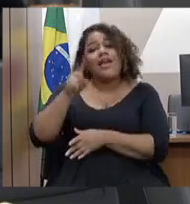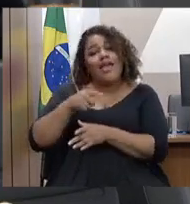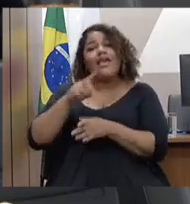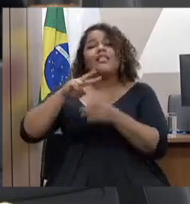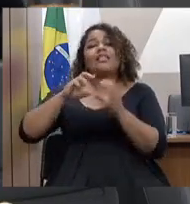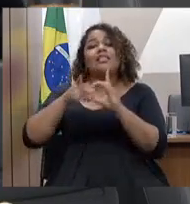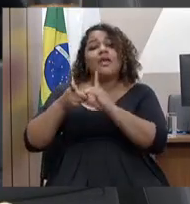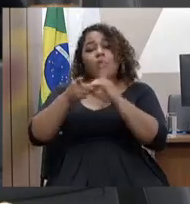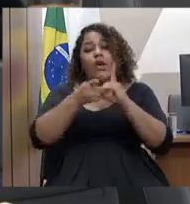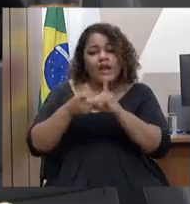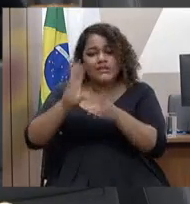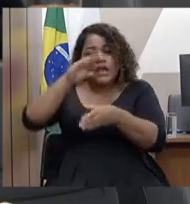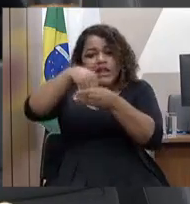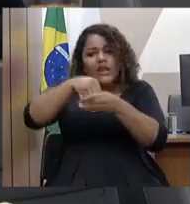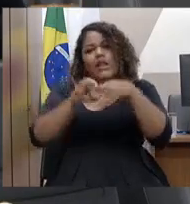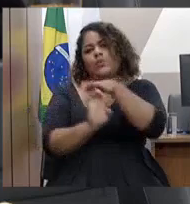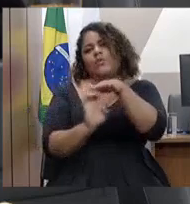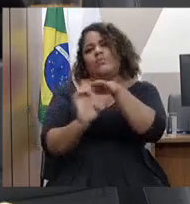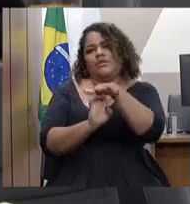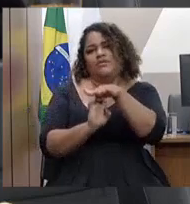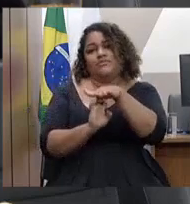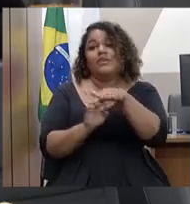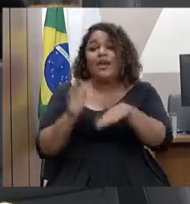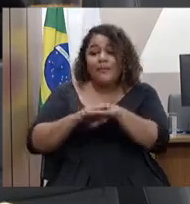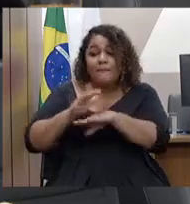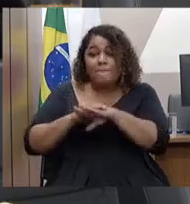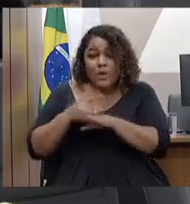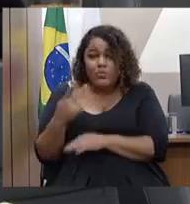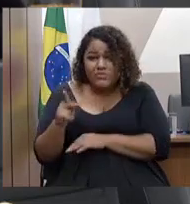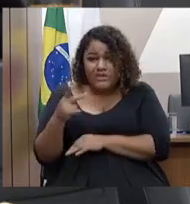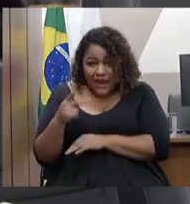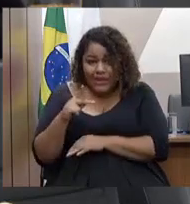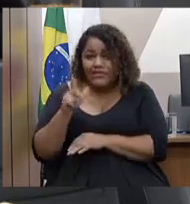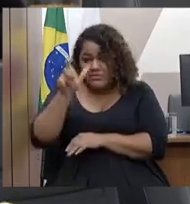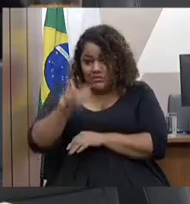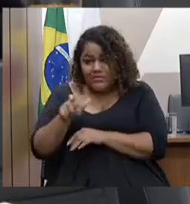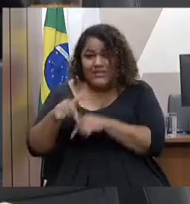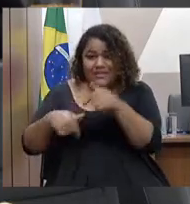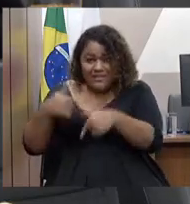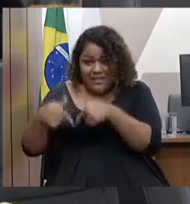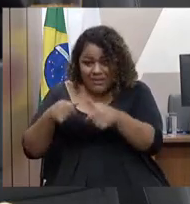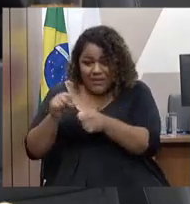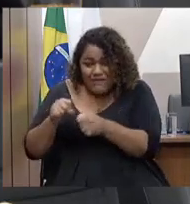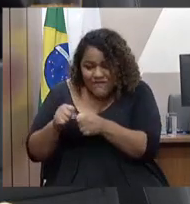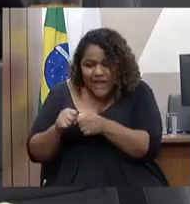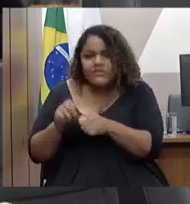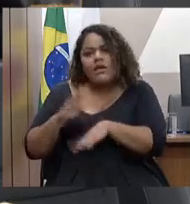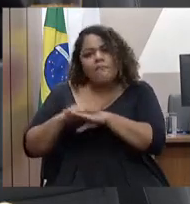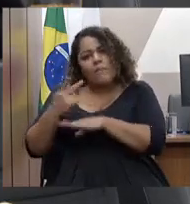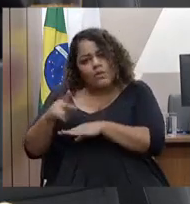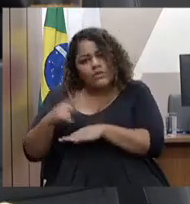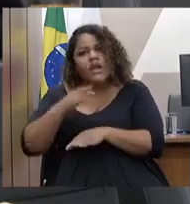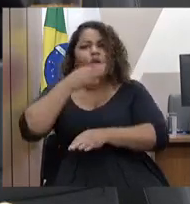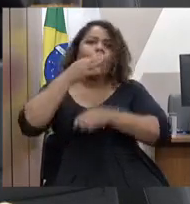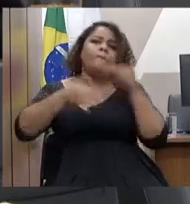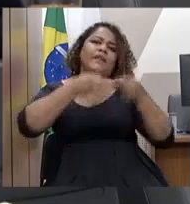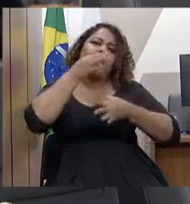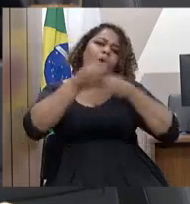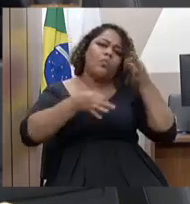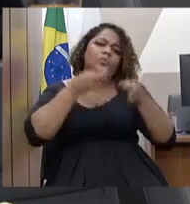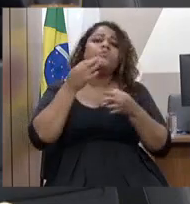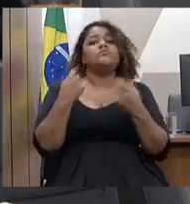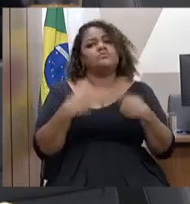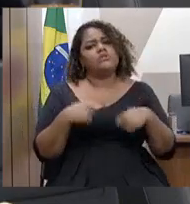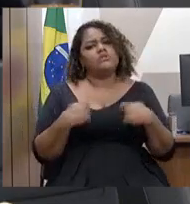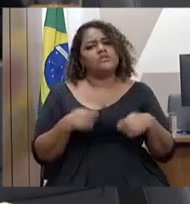dentro das empresas os trabalhadores que executam eles precisam expor as condições né de trabalho e precisam também é ter